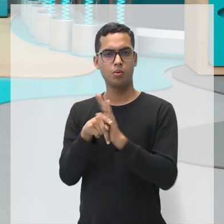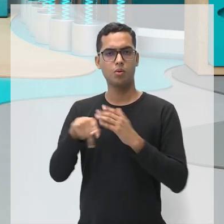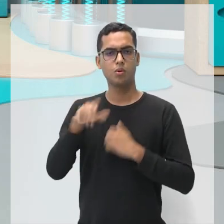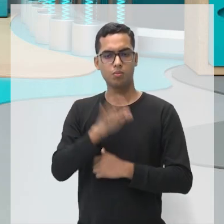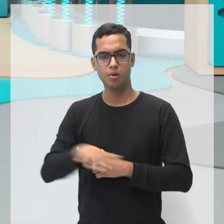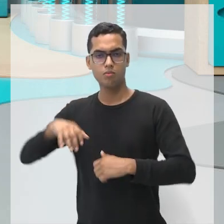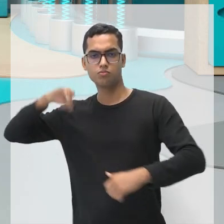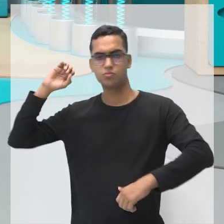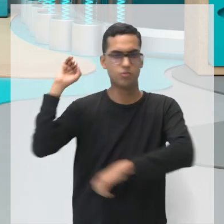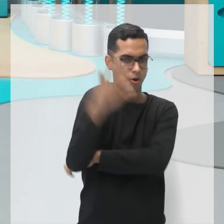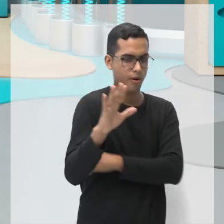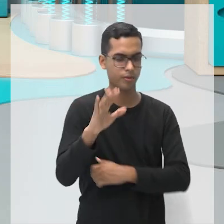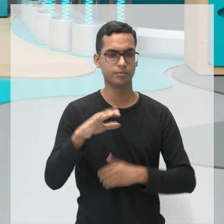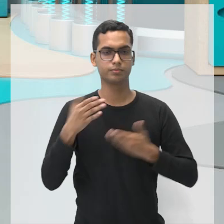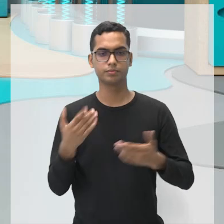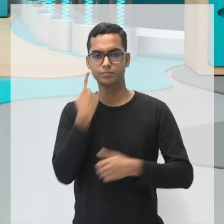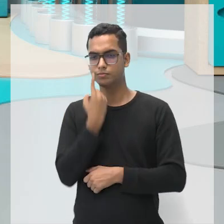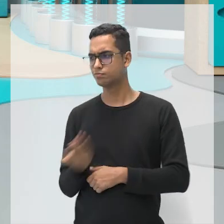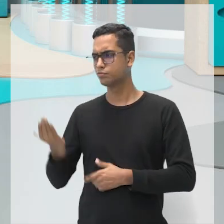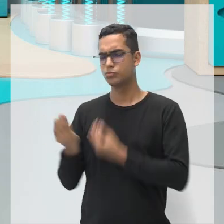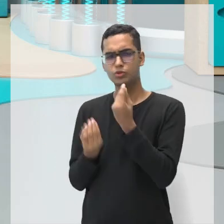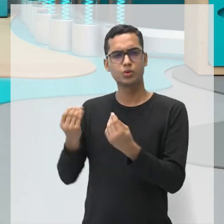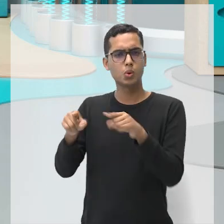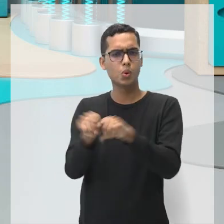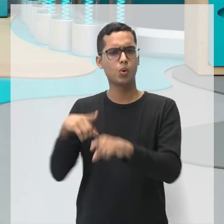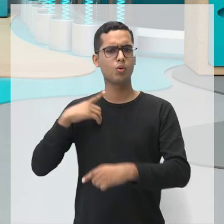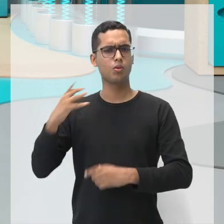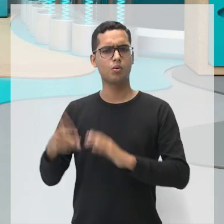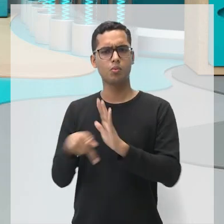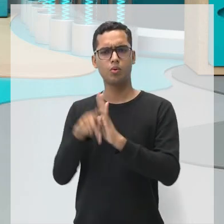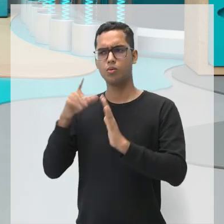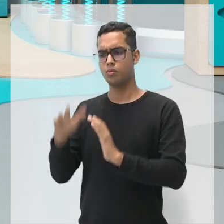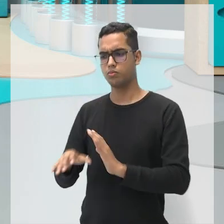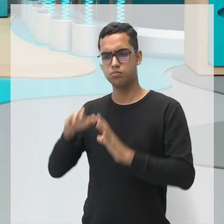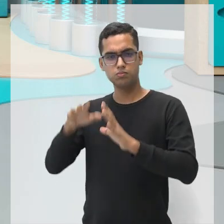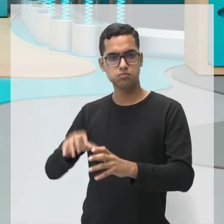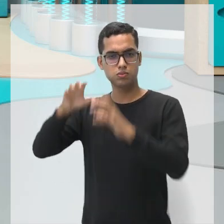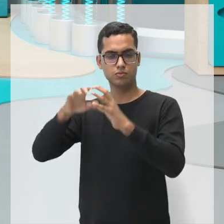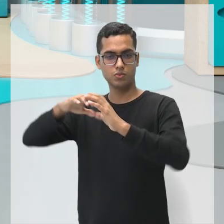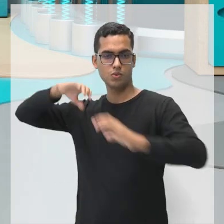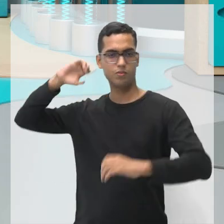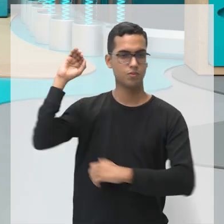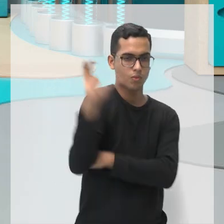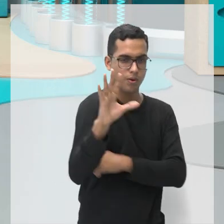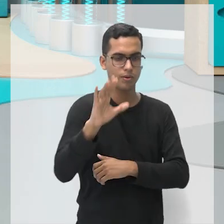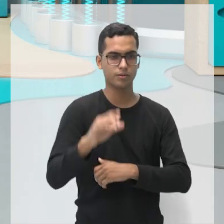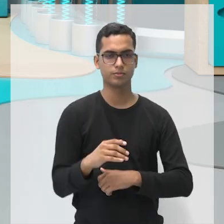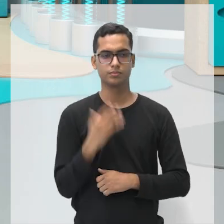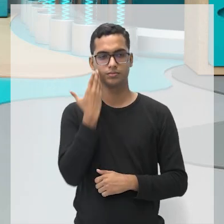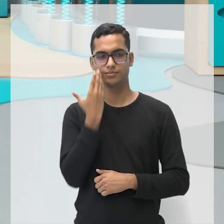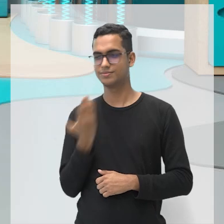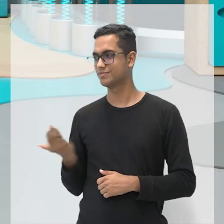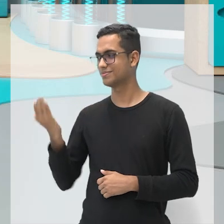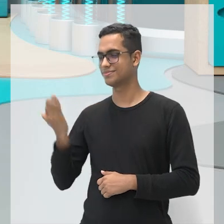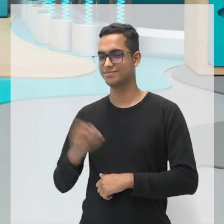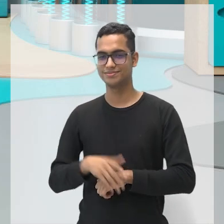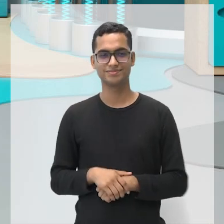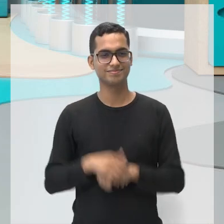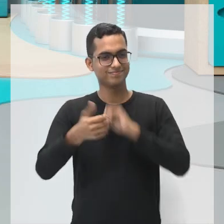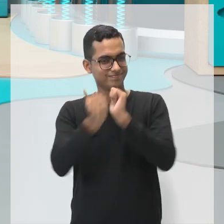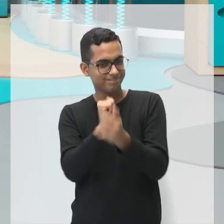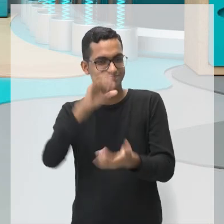dinâmica do jogo, dos aspectos, como funciona o handebol. E é o que nós vamos fazer agora, olha só. O handebol ele é um